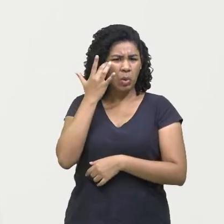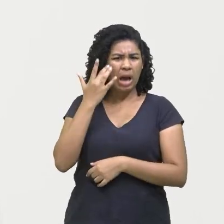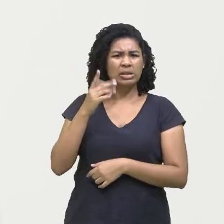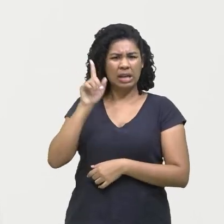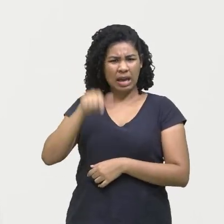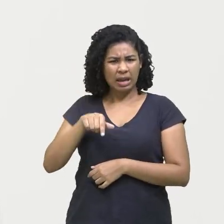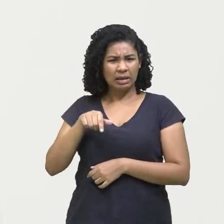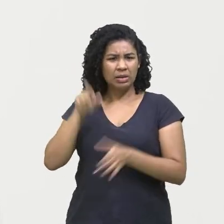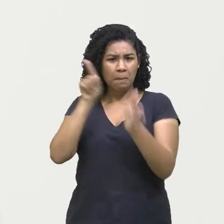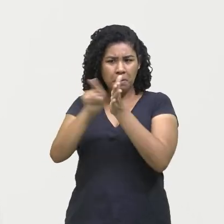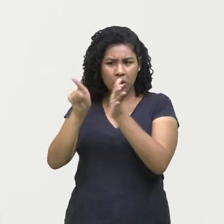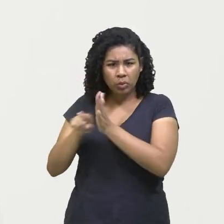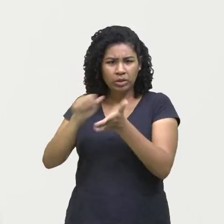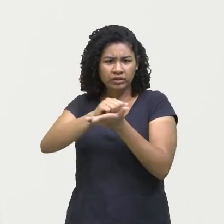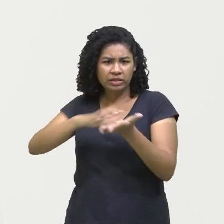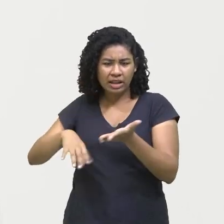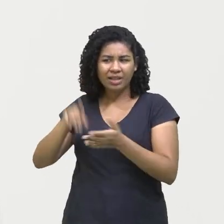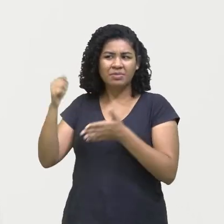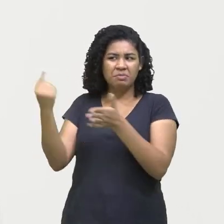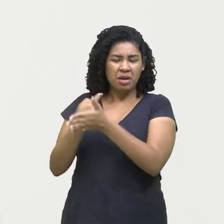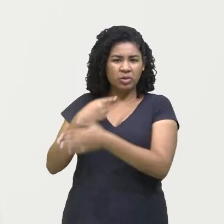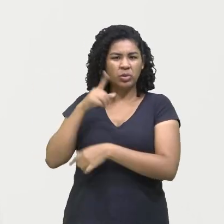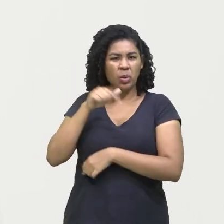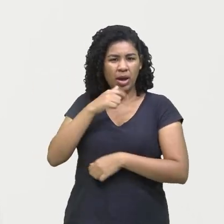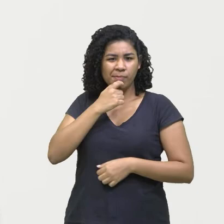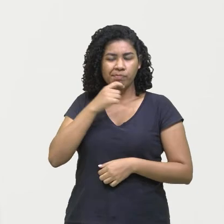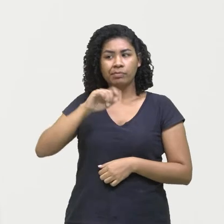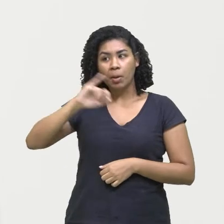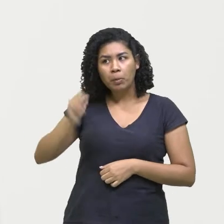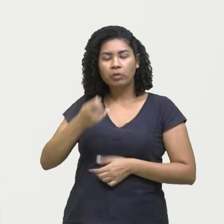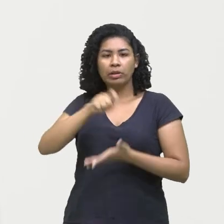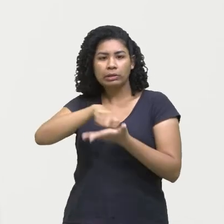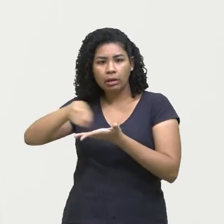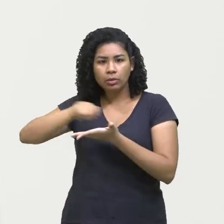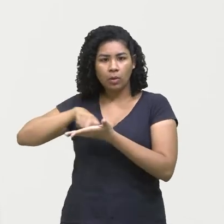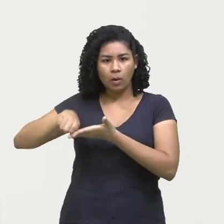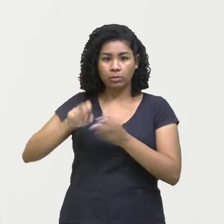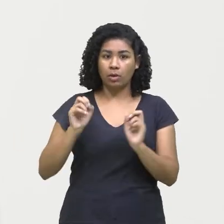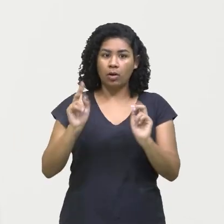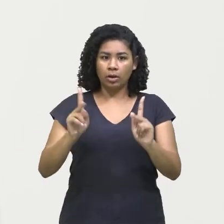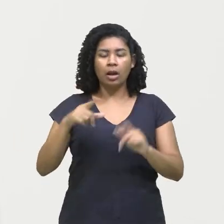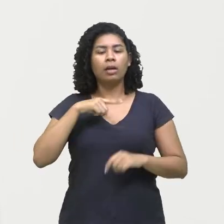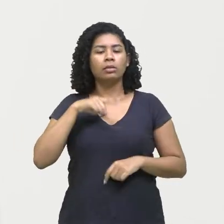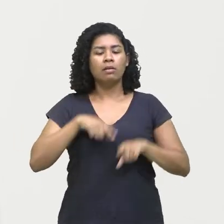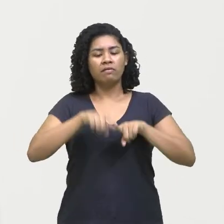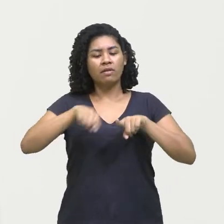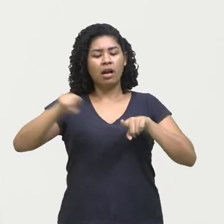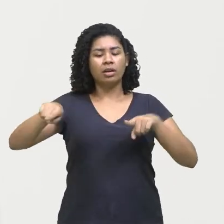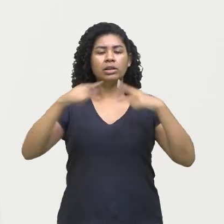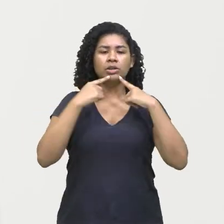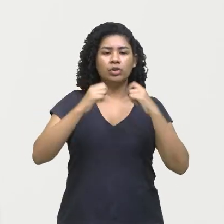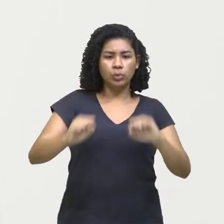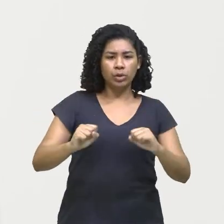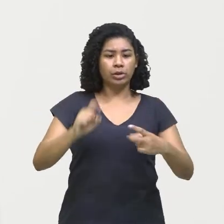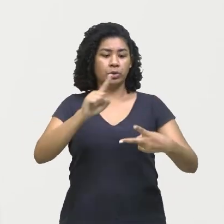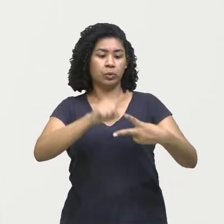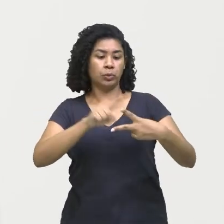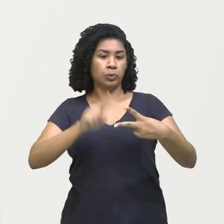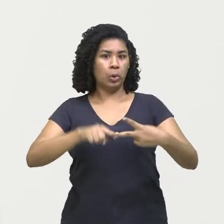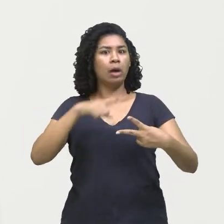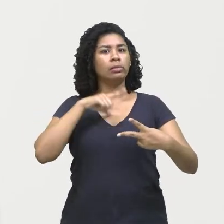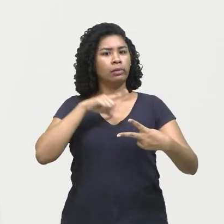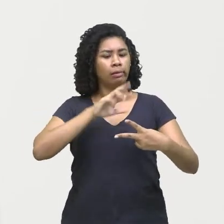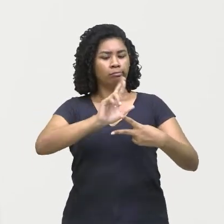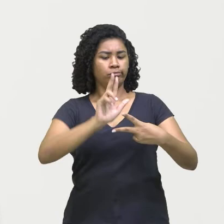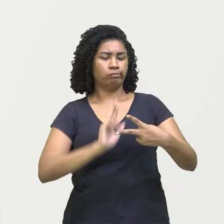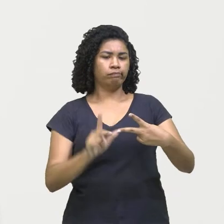isso. Então, anote aí, viu? Então, uma das diferenças, né, da variação linguística entre inglês britânico e americano